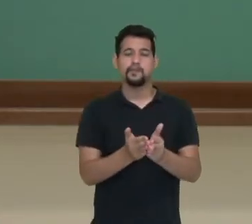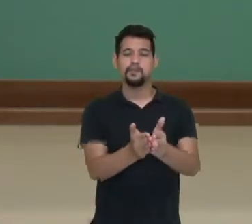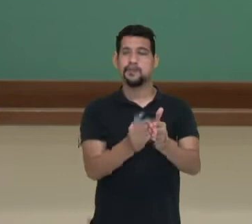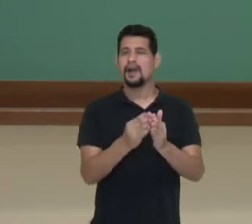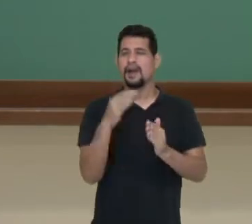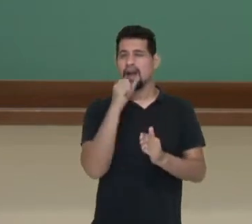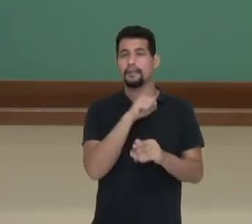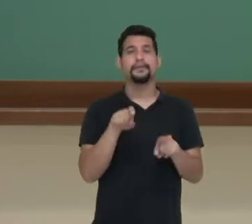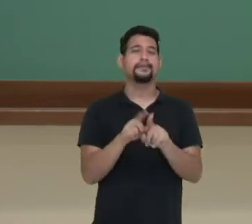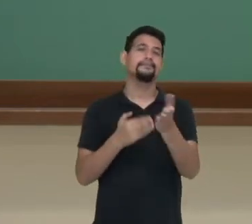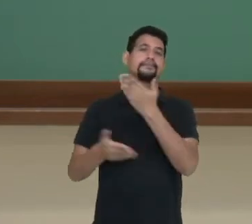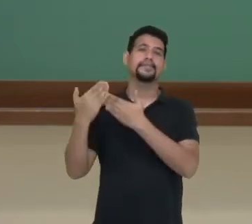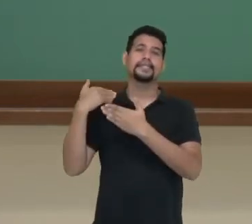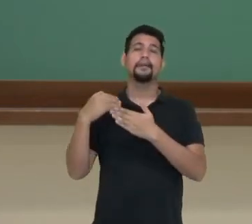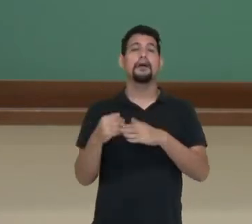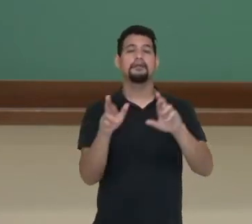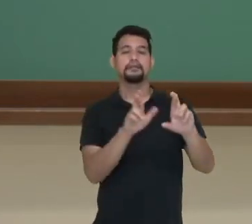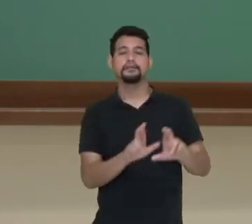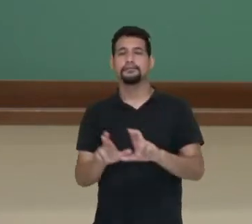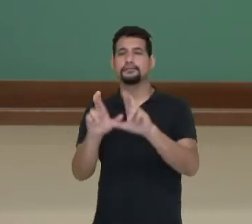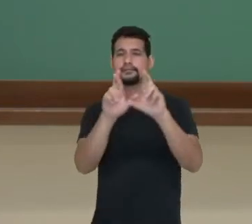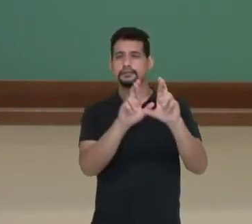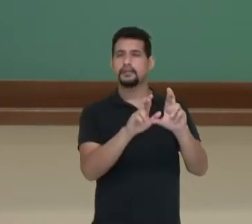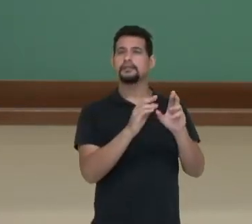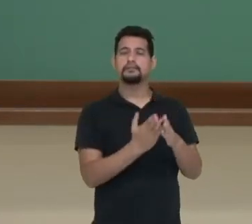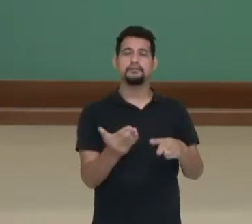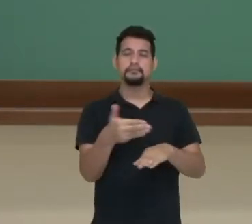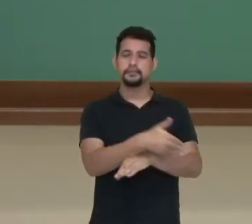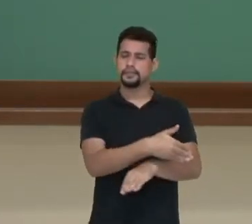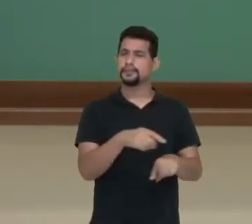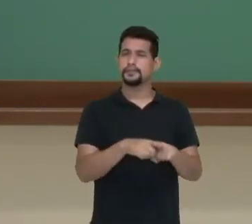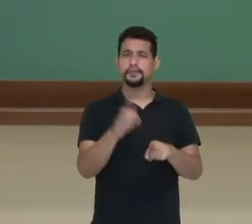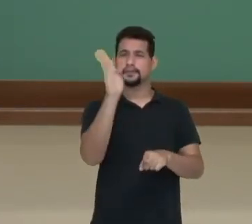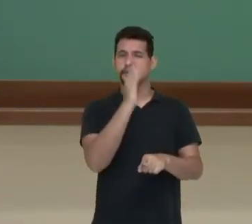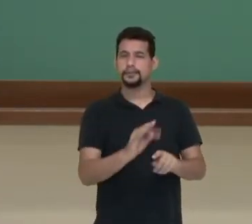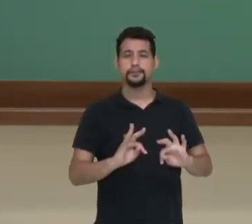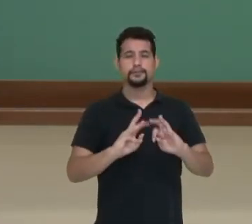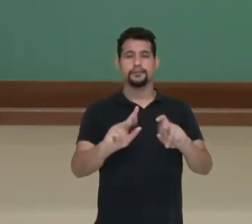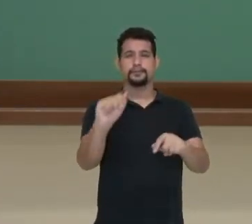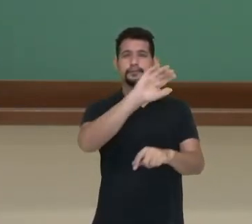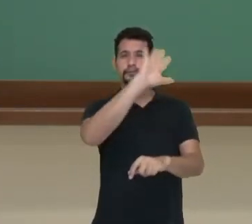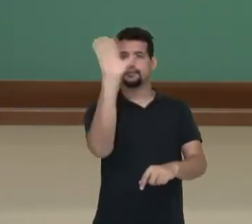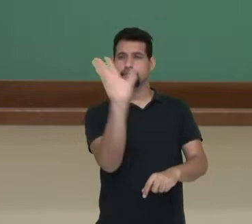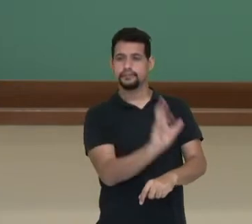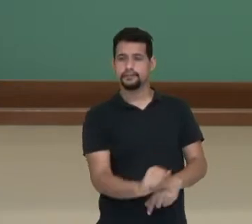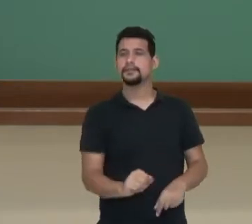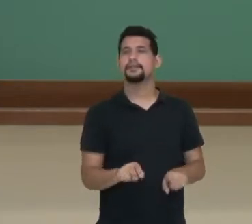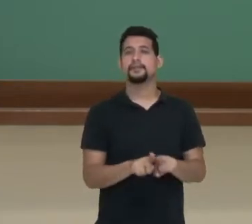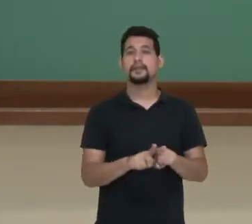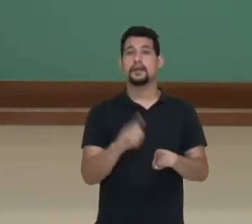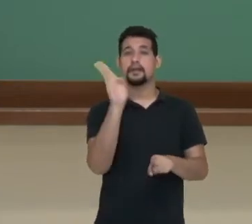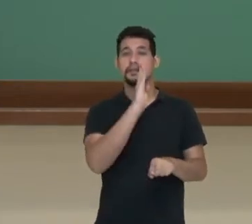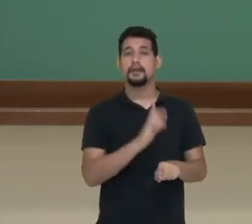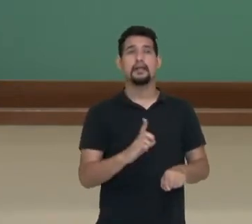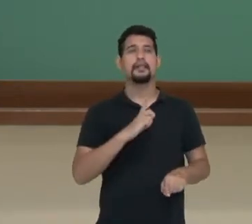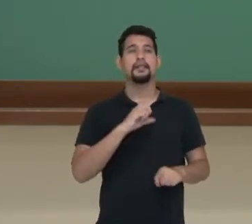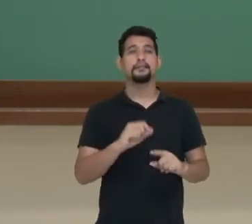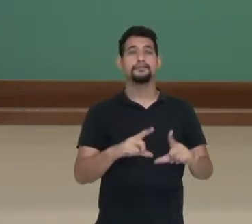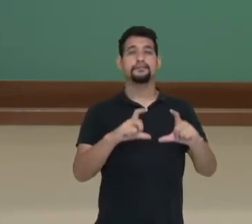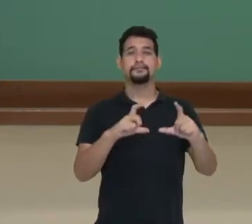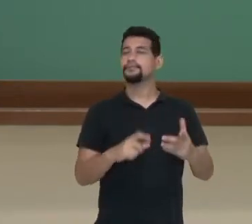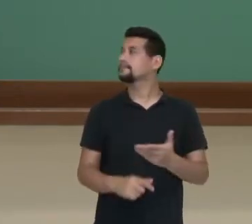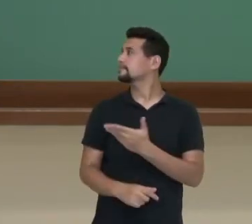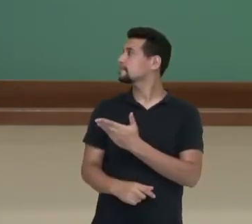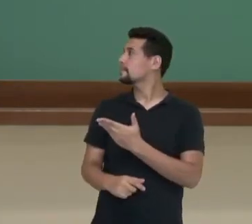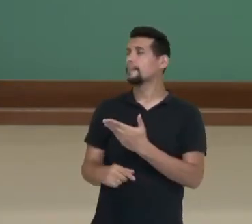disponível na época para regiões do interior do Brasil e de toda a costa brasileira. Nós temos aqui uma nau, que é uma espécie